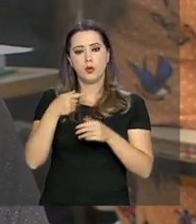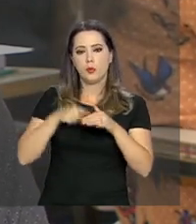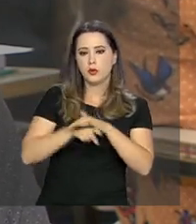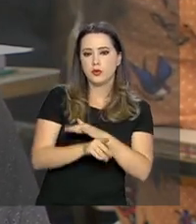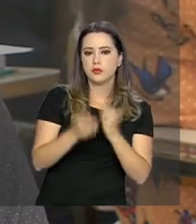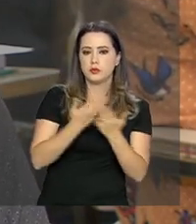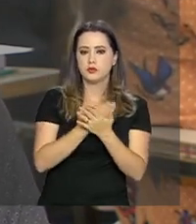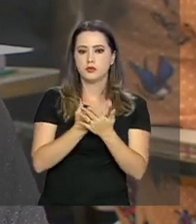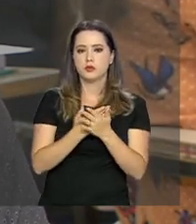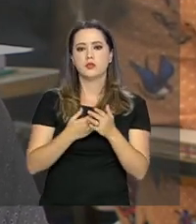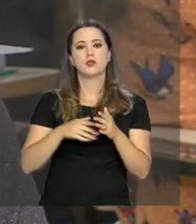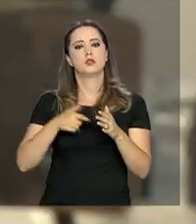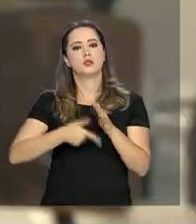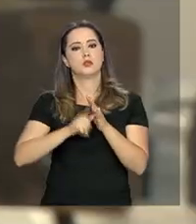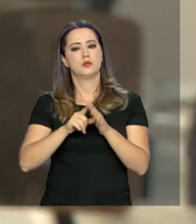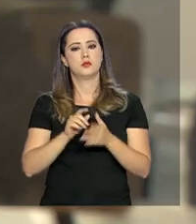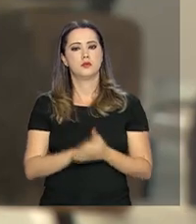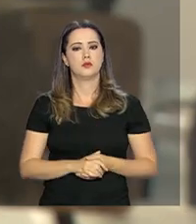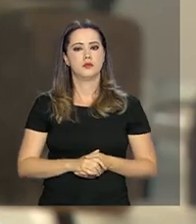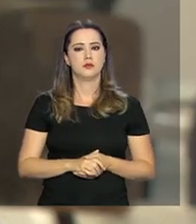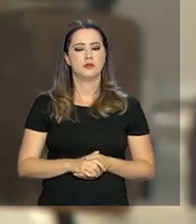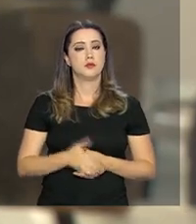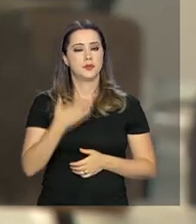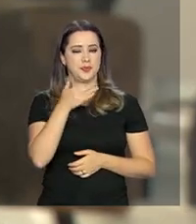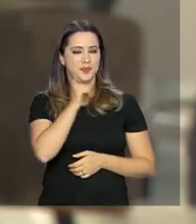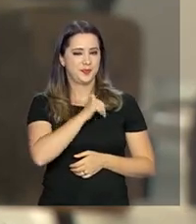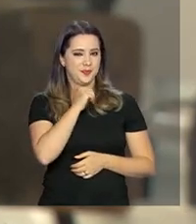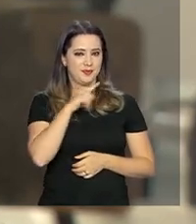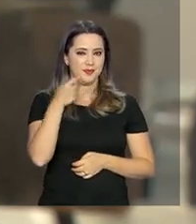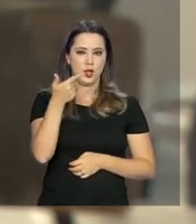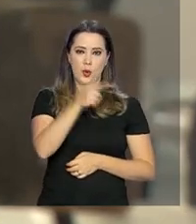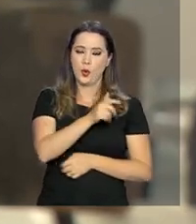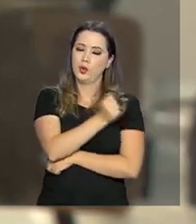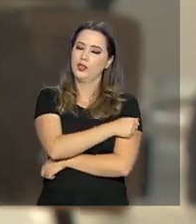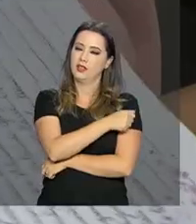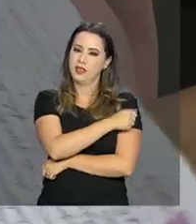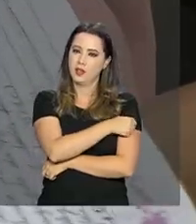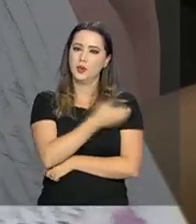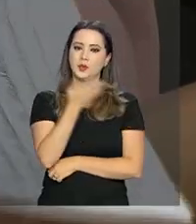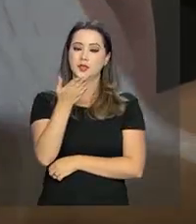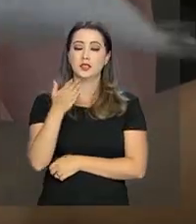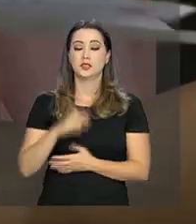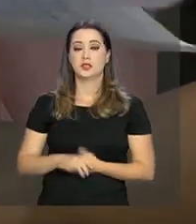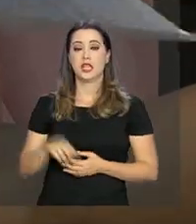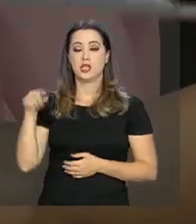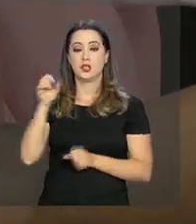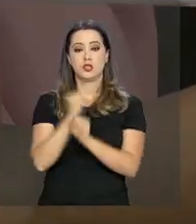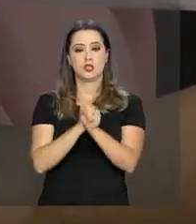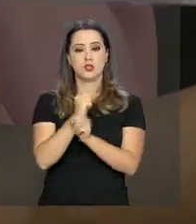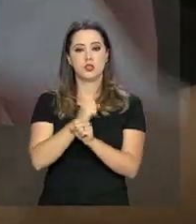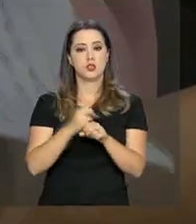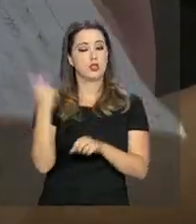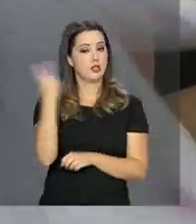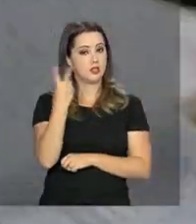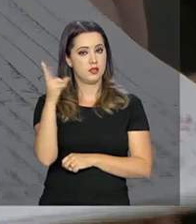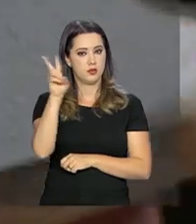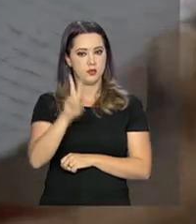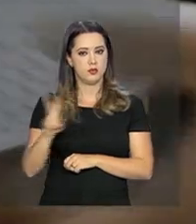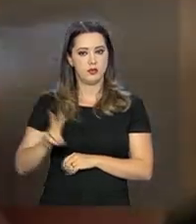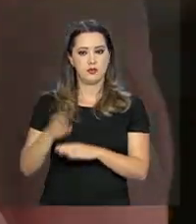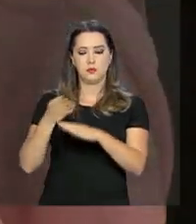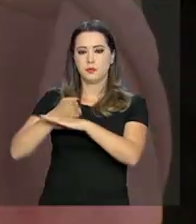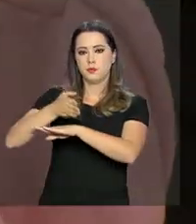de anos anteriores ea sara é mais uma aluna do vestibular cidadão este ano será a segunda tentativa